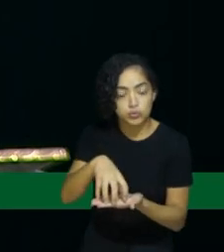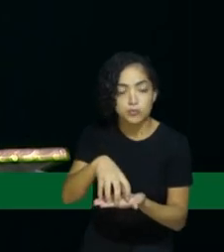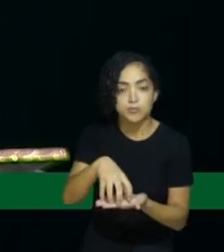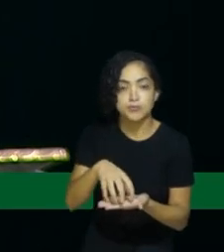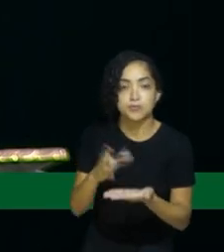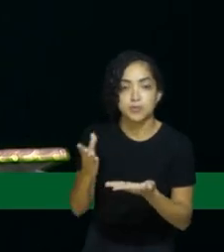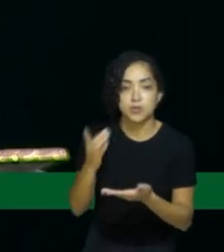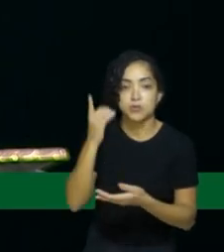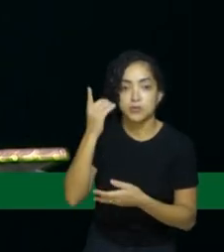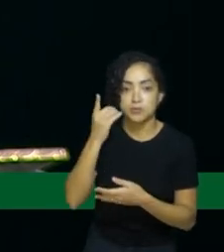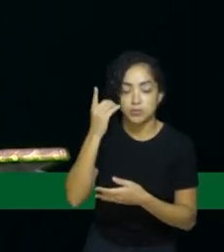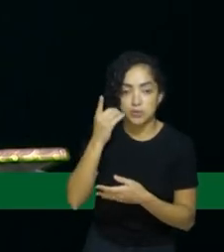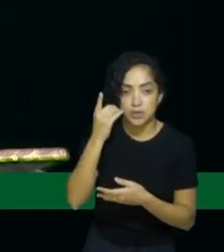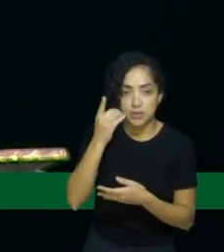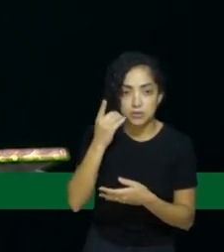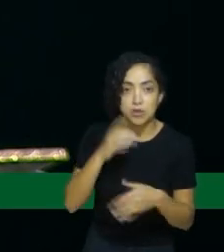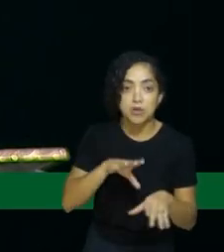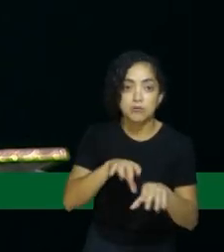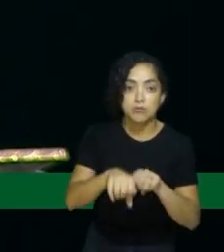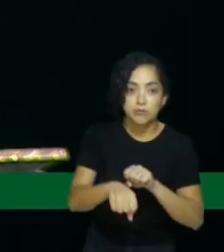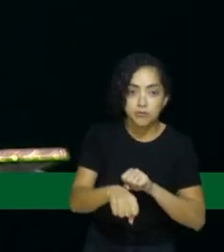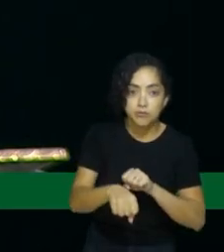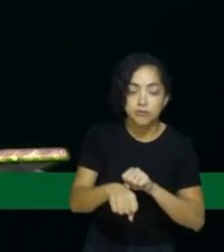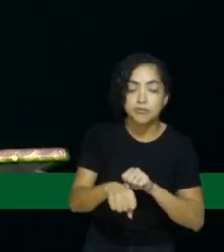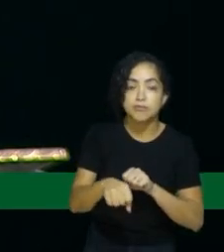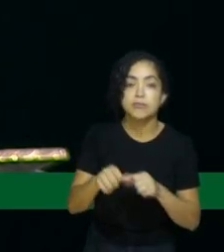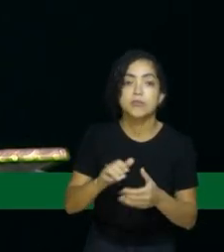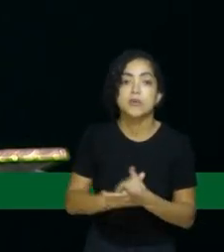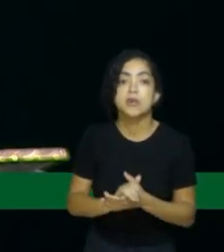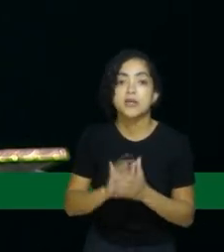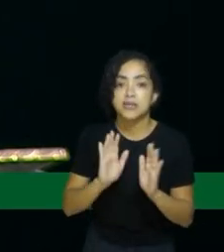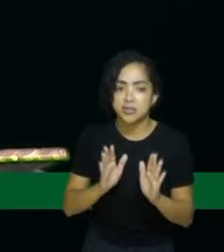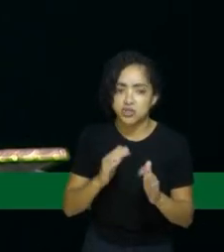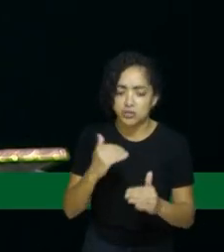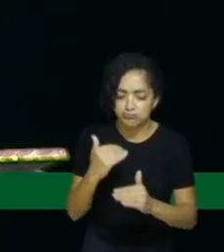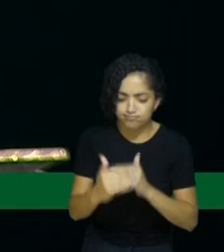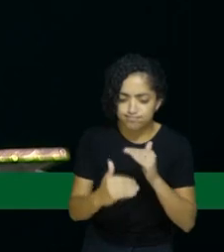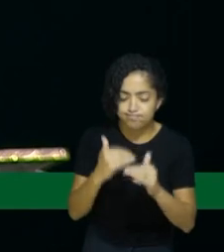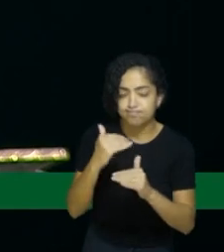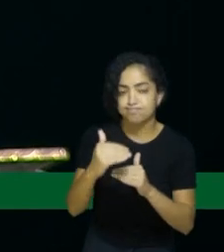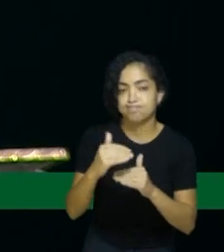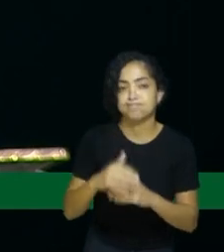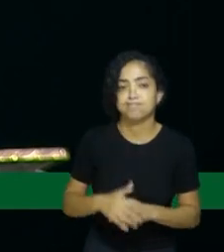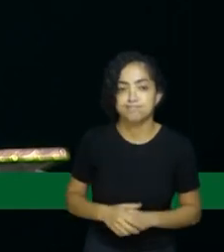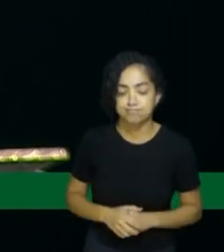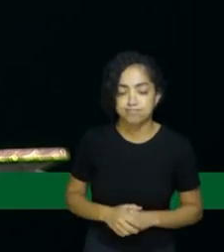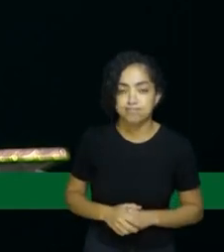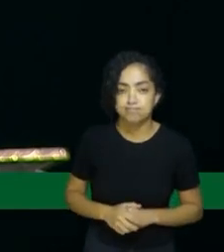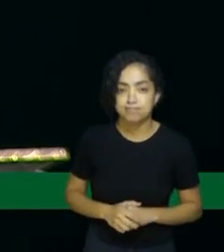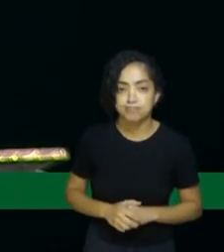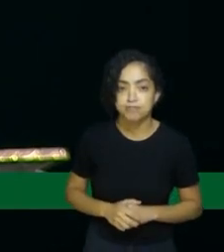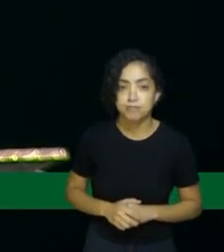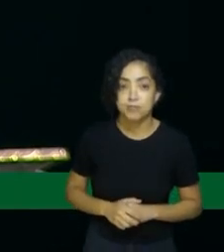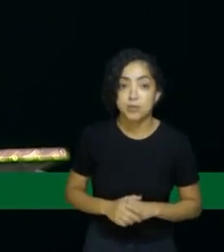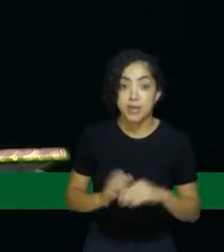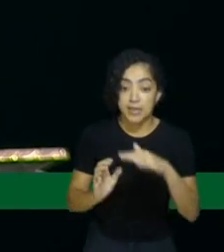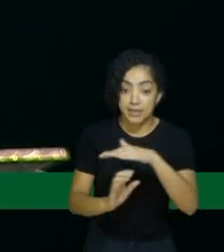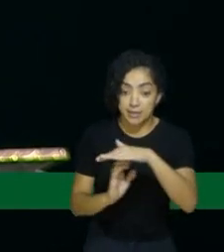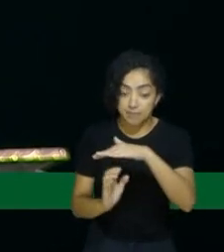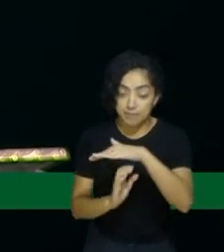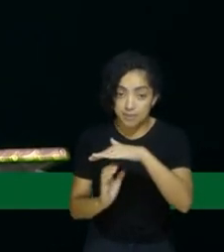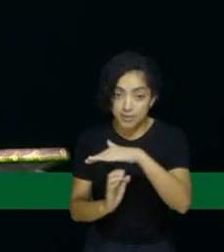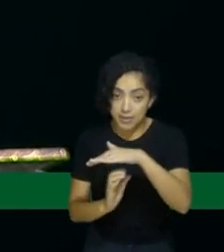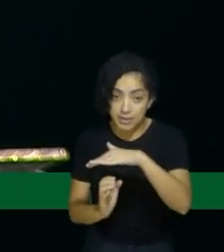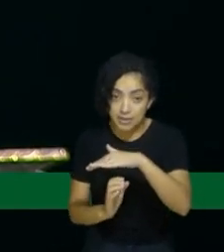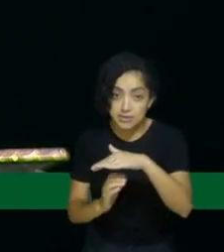nós teremos a formação do núcleo Pet que já tá bem adiantado já tá bem adiantado empresas que